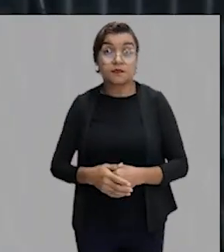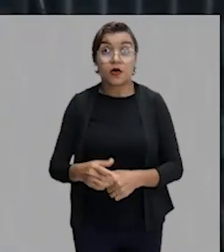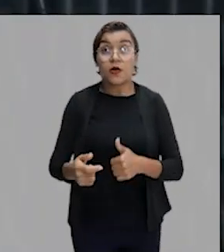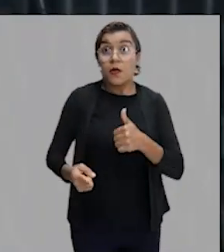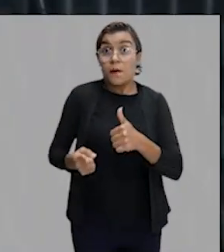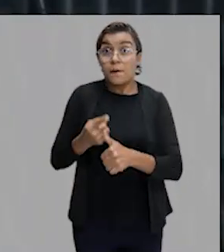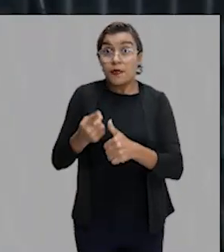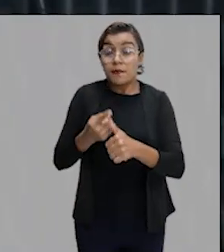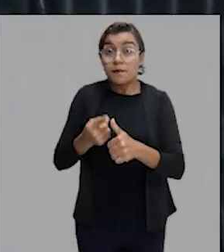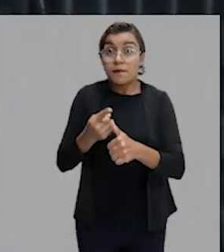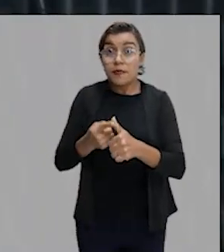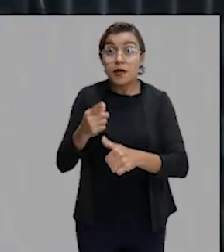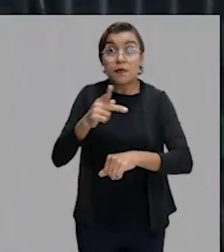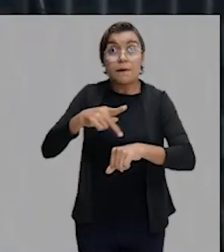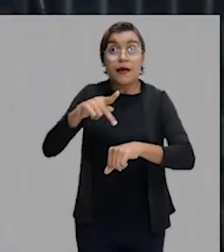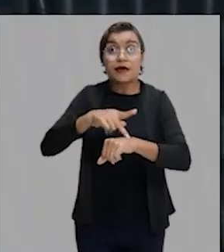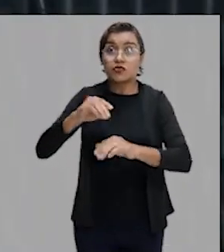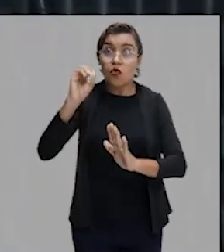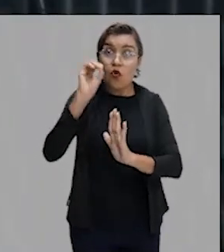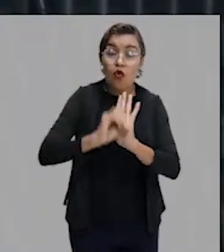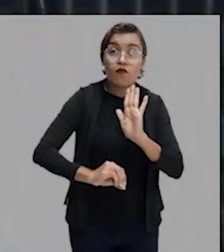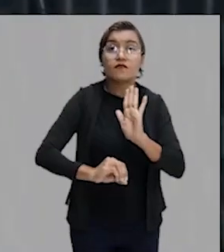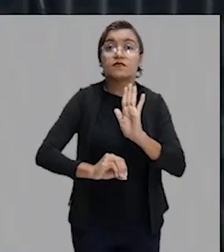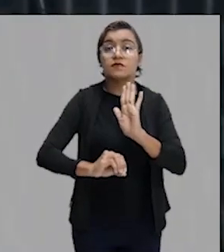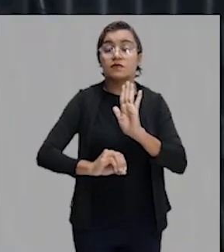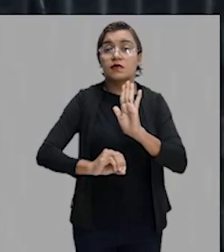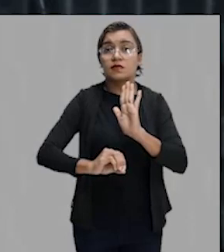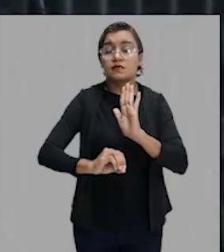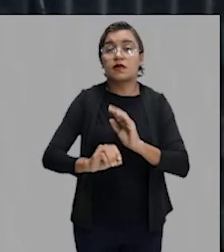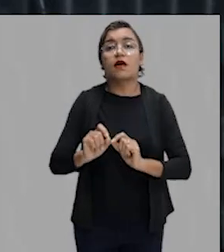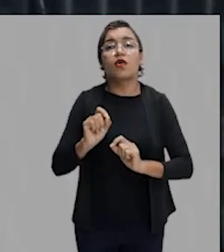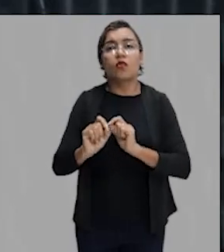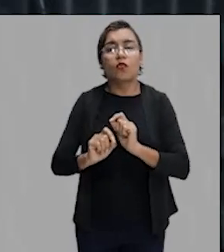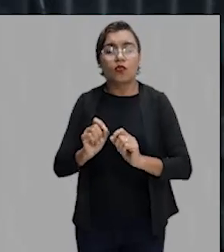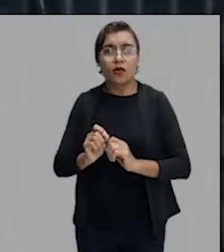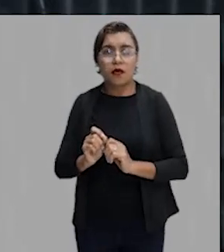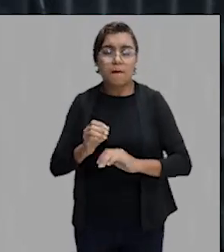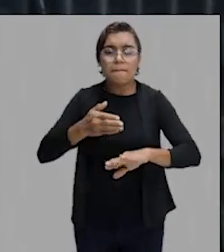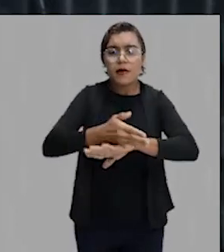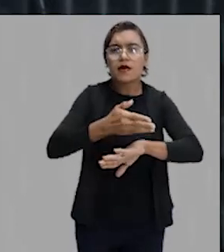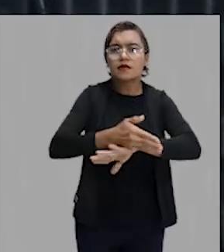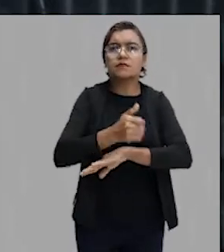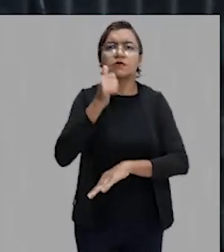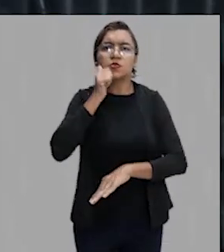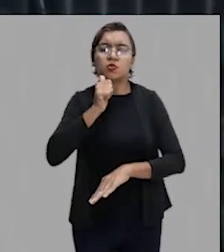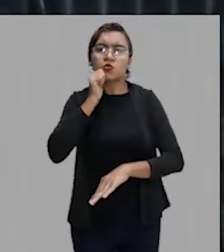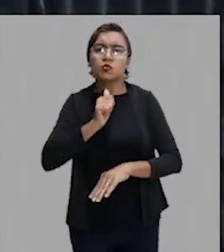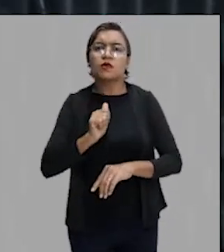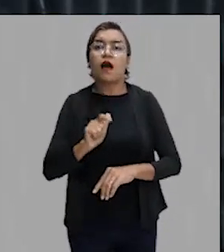mundo a oficializar, a legitimar a participação feminina, o voto